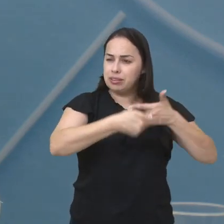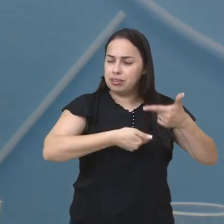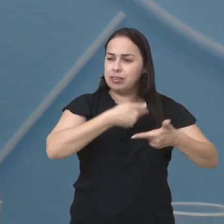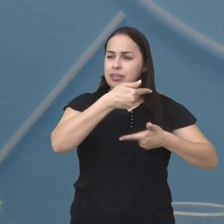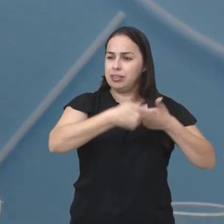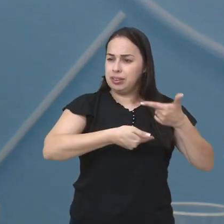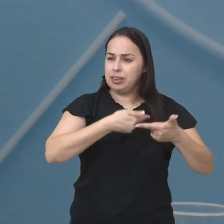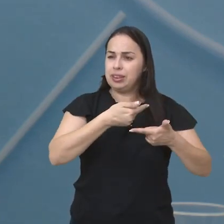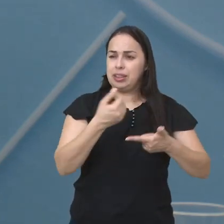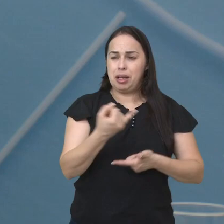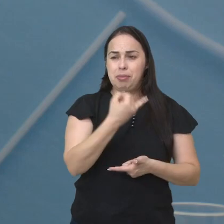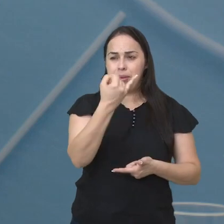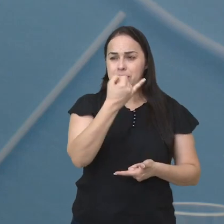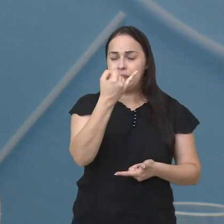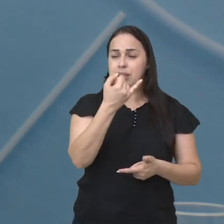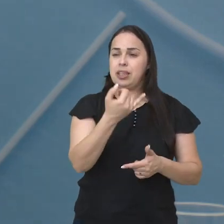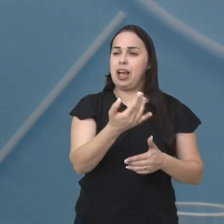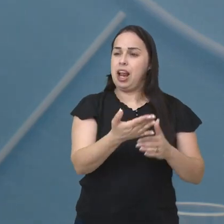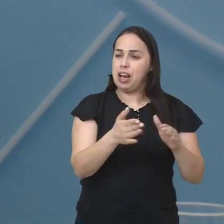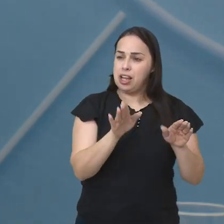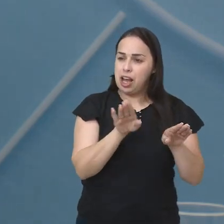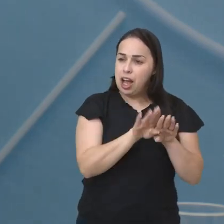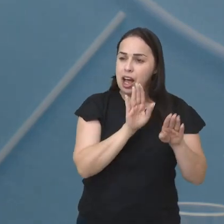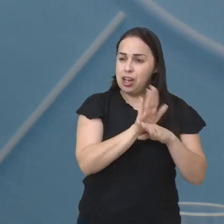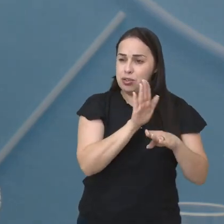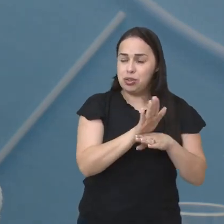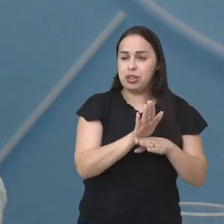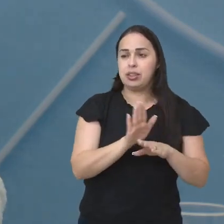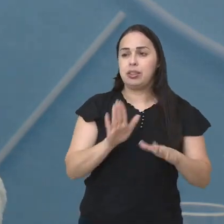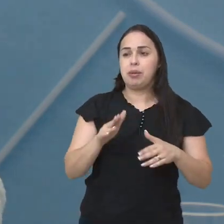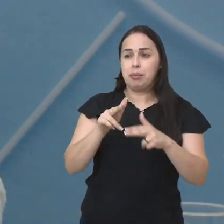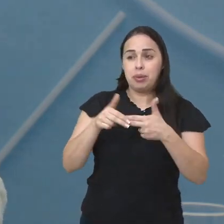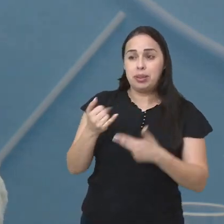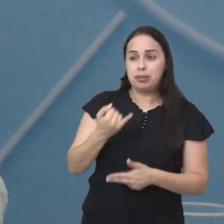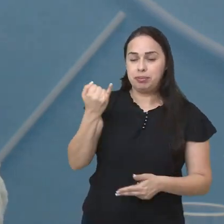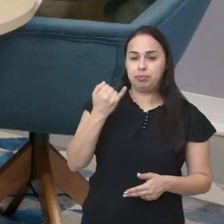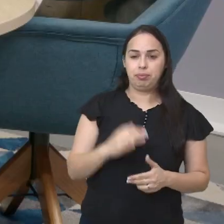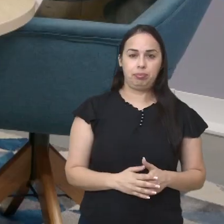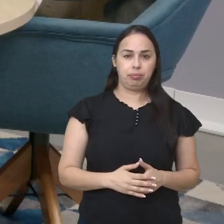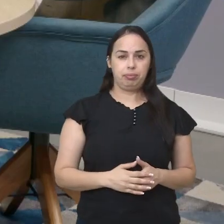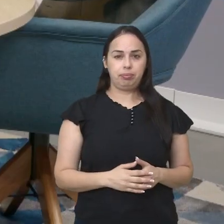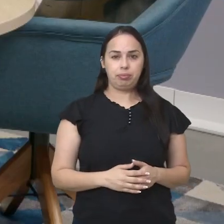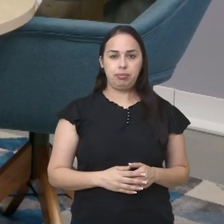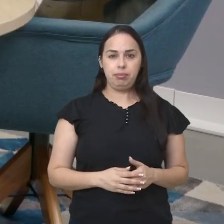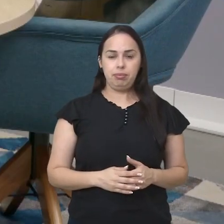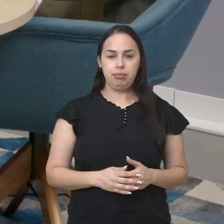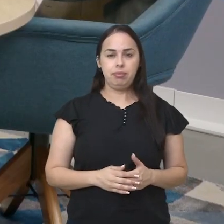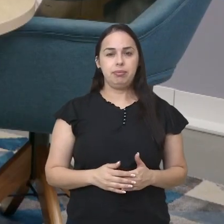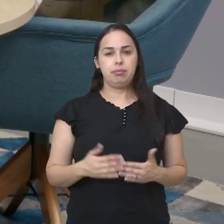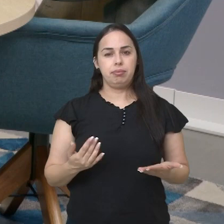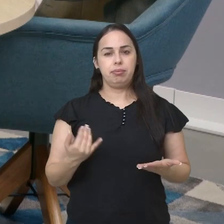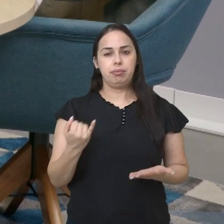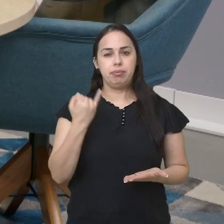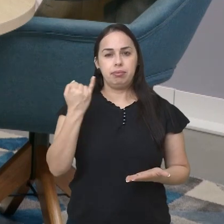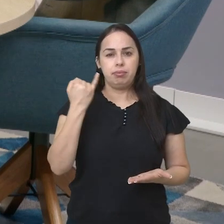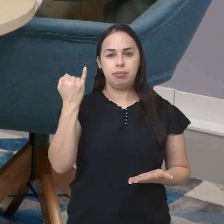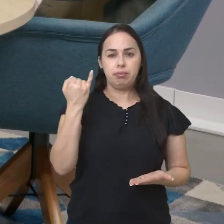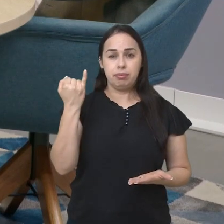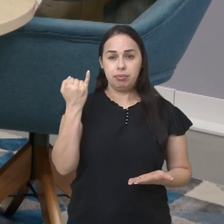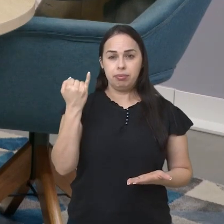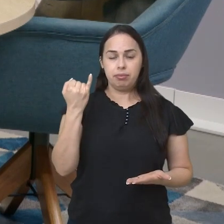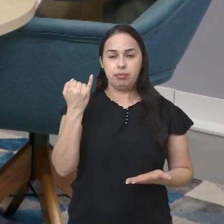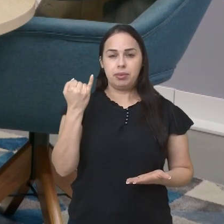da ONG, que elas ajudam tudo. Então, assim, é muito importante isso daí. E, gente, é importante falar também, a